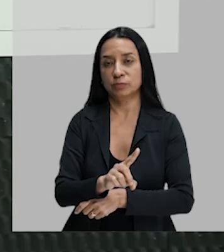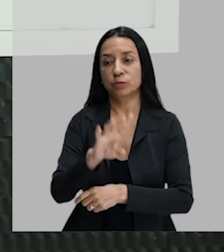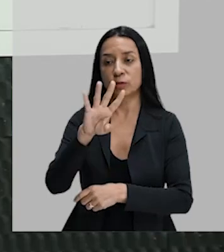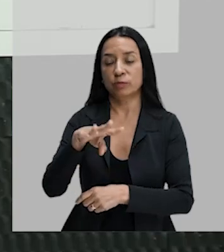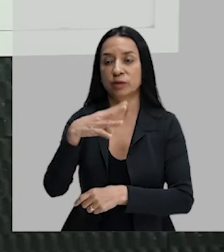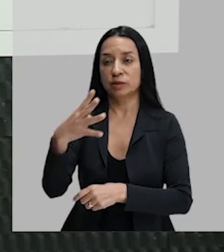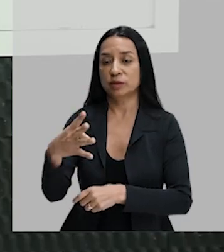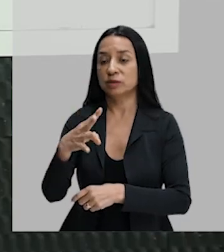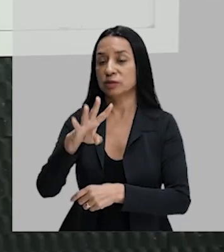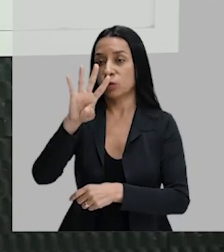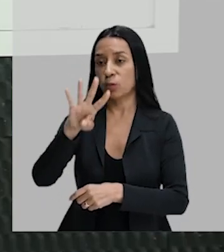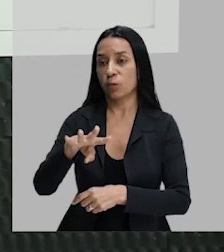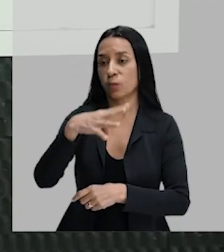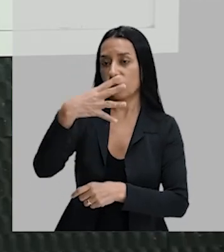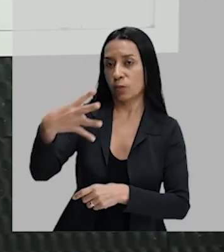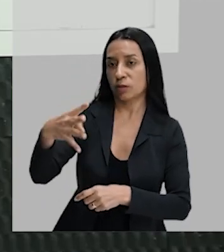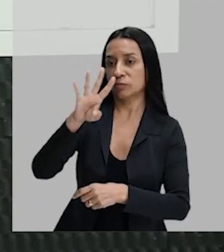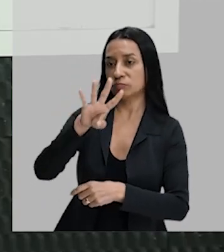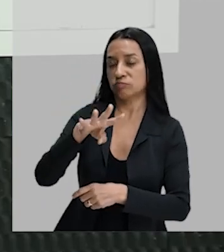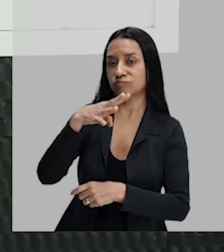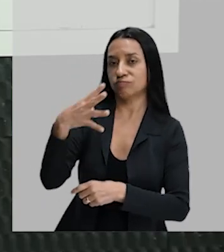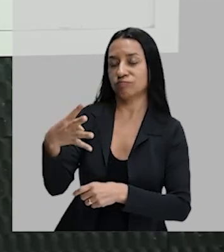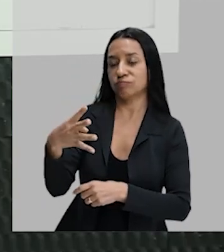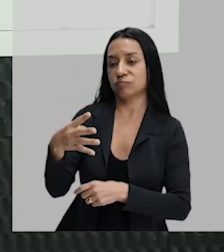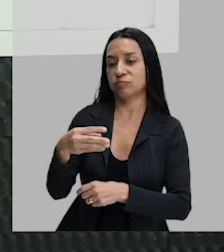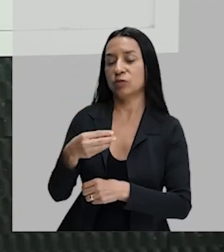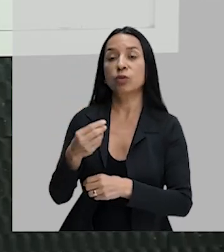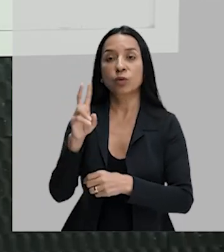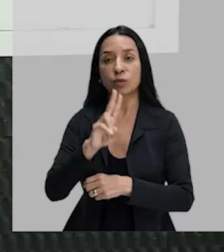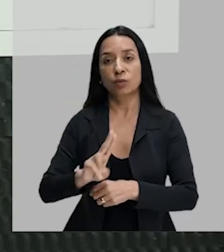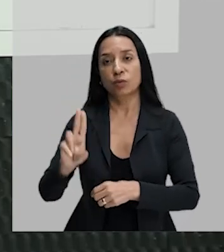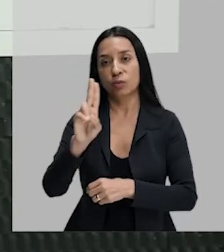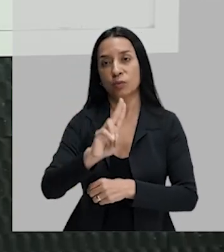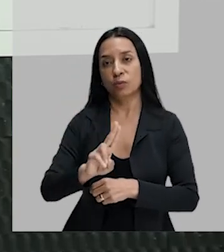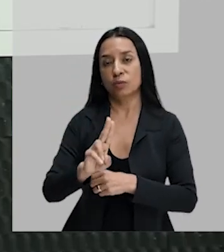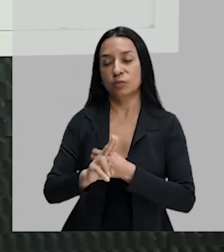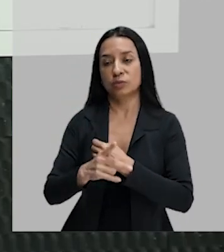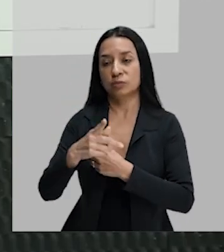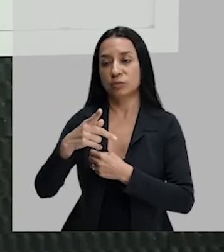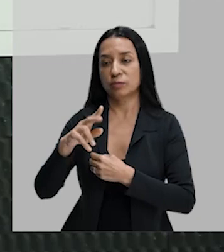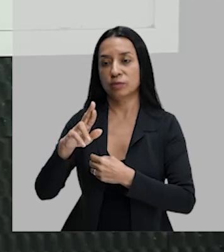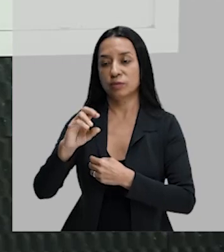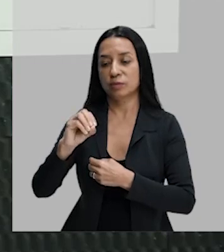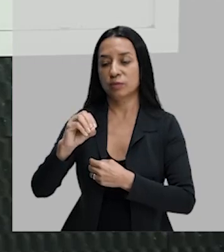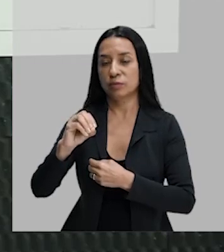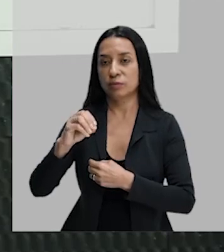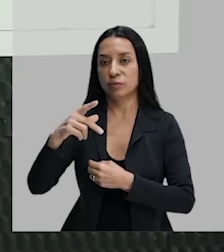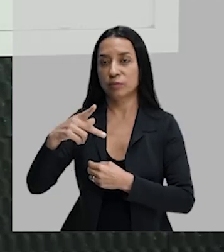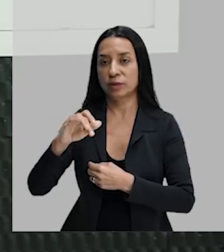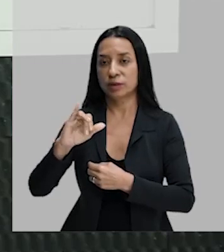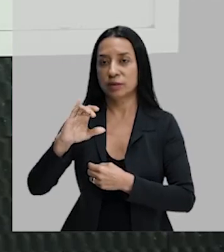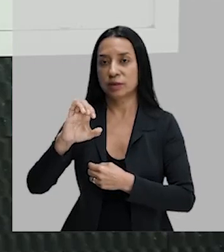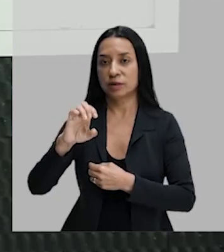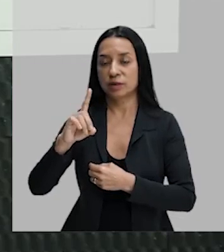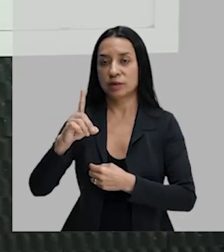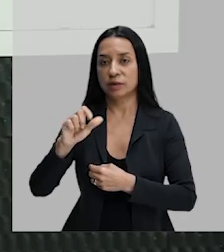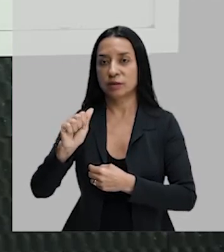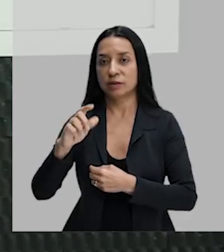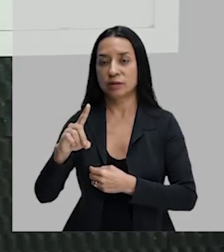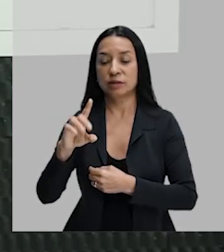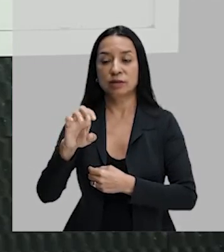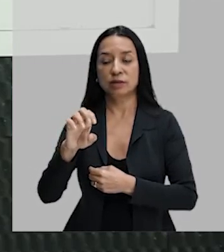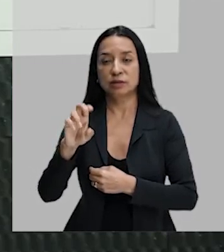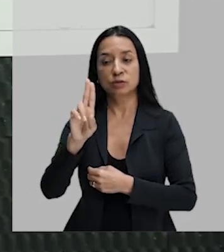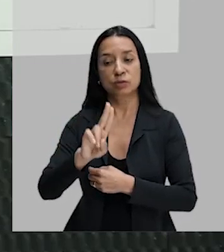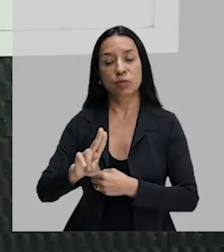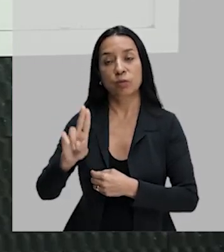4 aí não tem jeito ou eu uso alguma propriedade perceba a existência de alguma propriedade ou então eu aplico